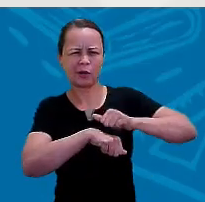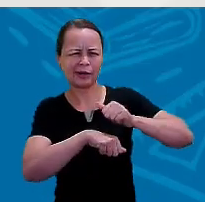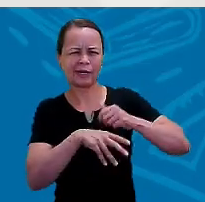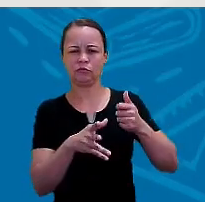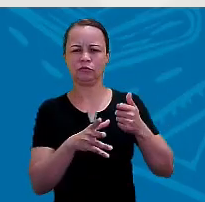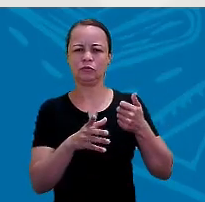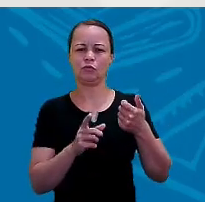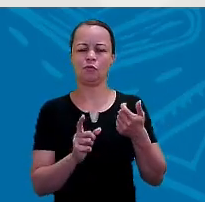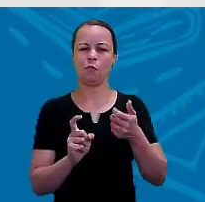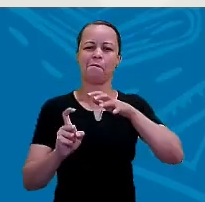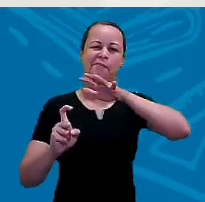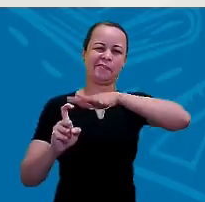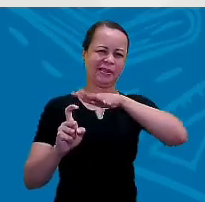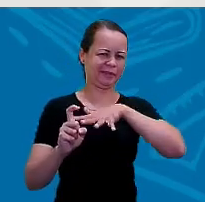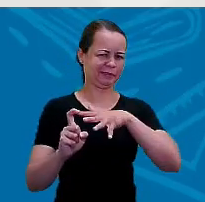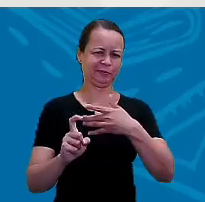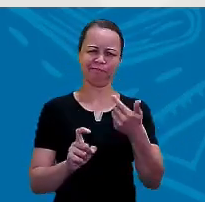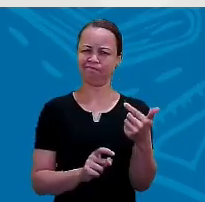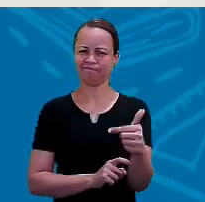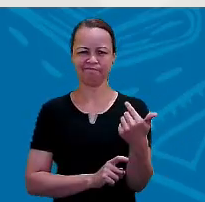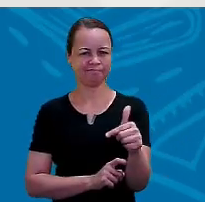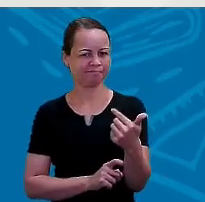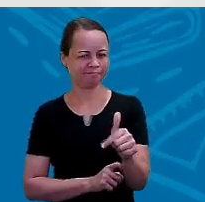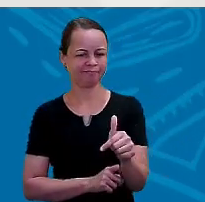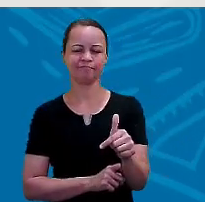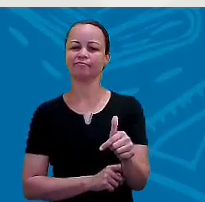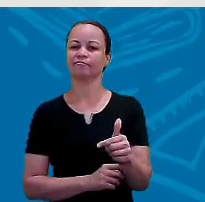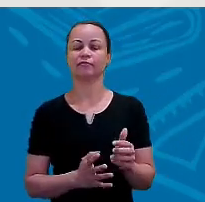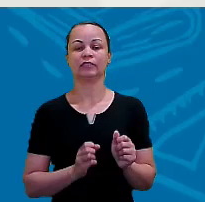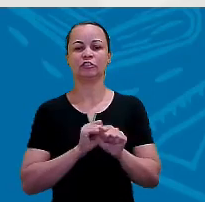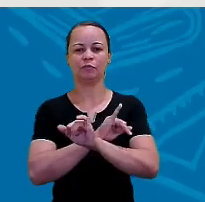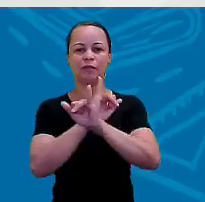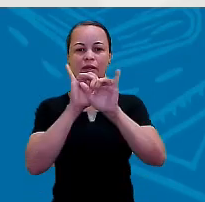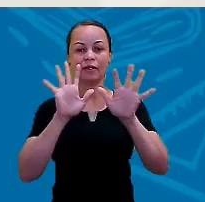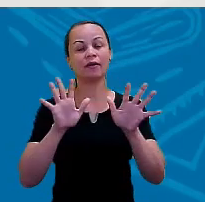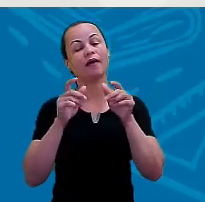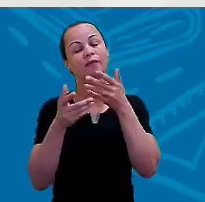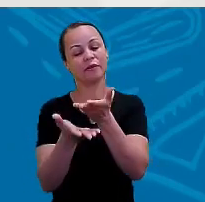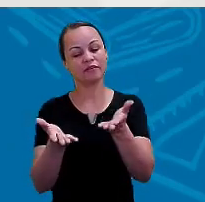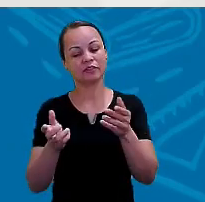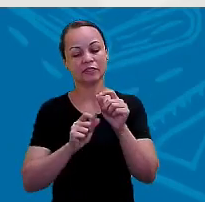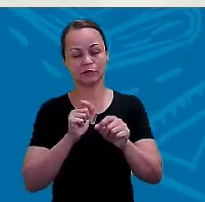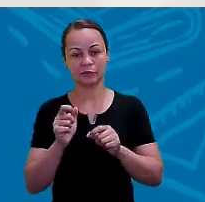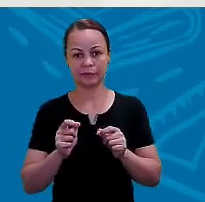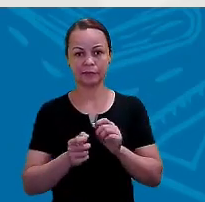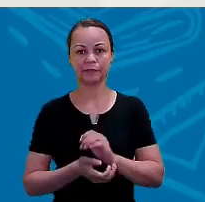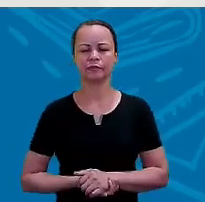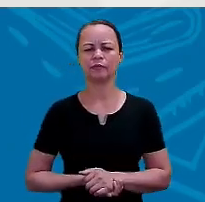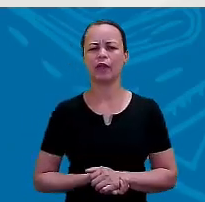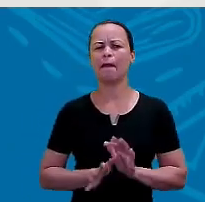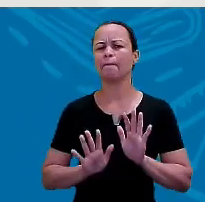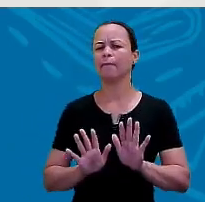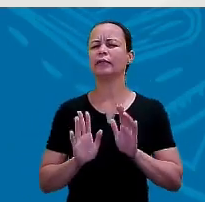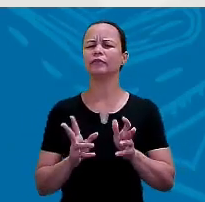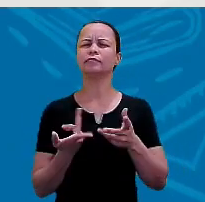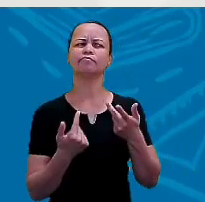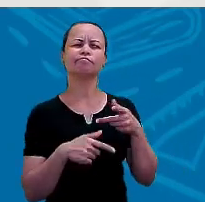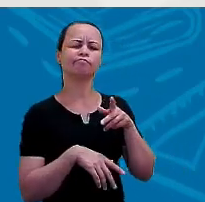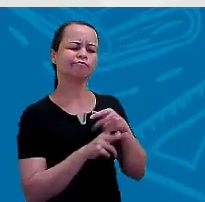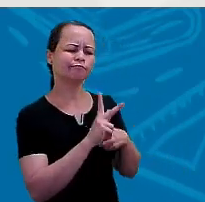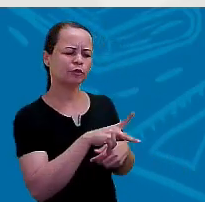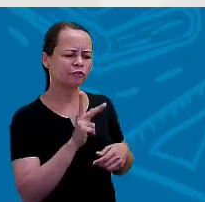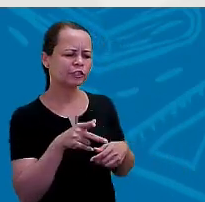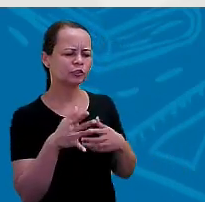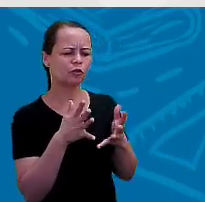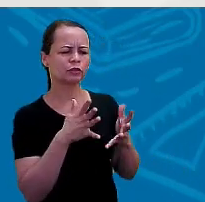que não existe. E deixando isso muito claro para vocês. Se a gente pudesse dizer assim, mas Aprígio, a gente poderia dizer que tem uma área que